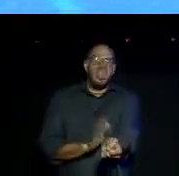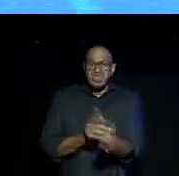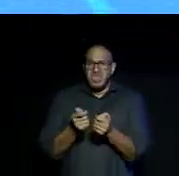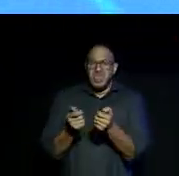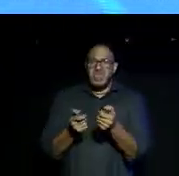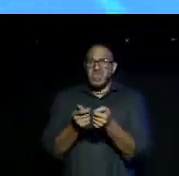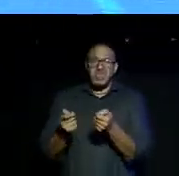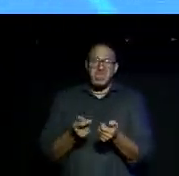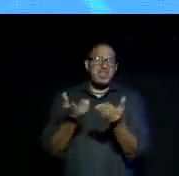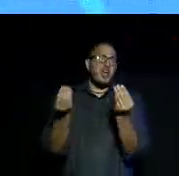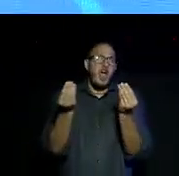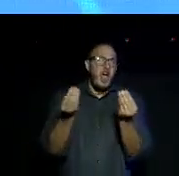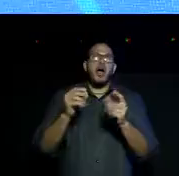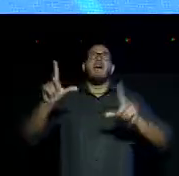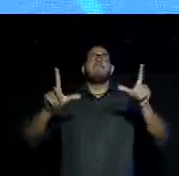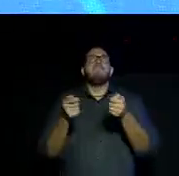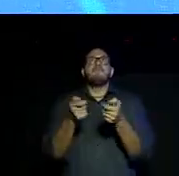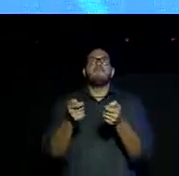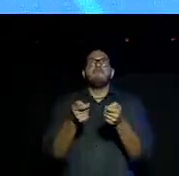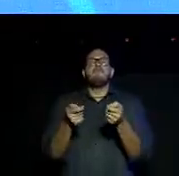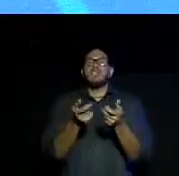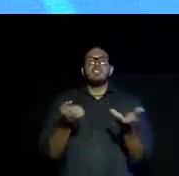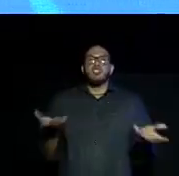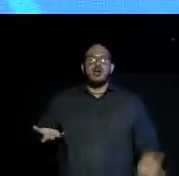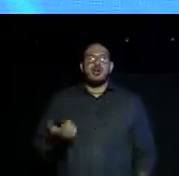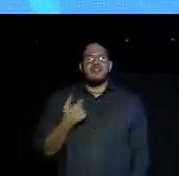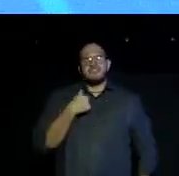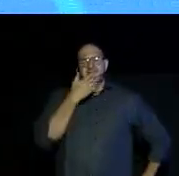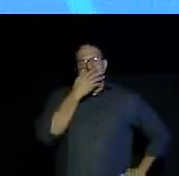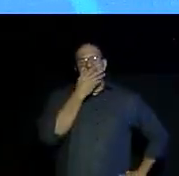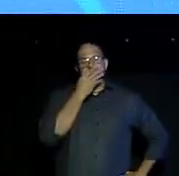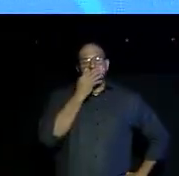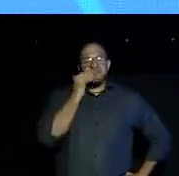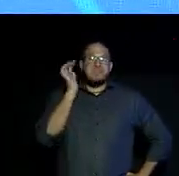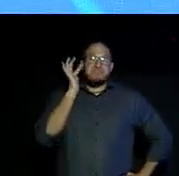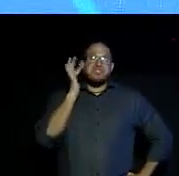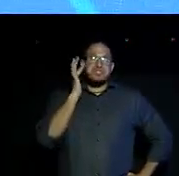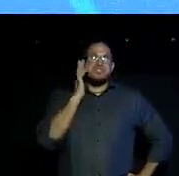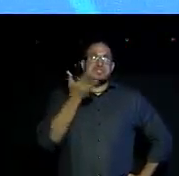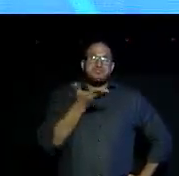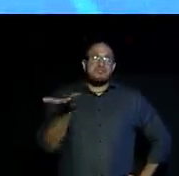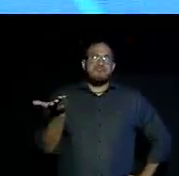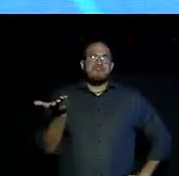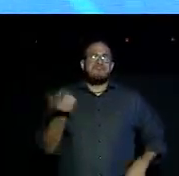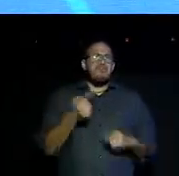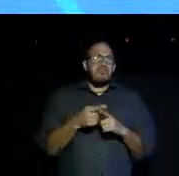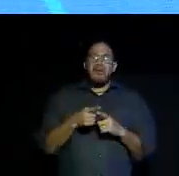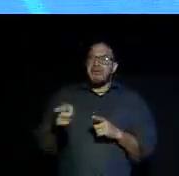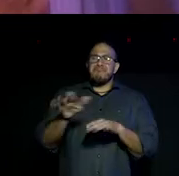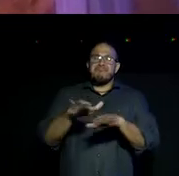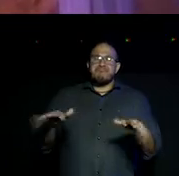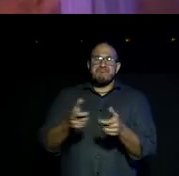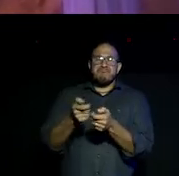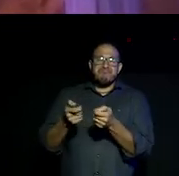ser viciado em games, não sai da frente daquilo? E eu andei refletindo um bocado sobre isso, sobre o porquê desse